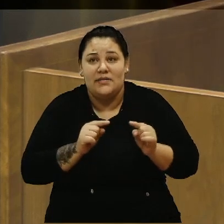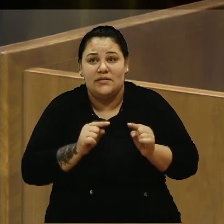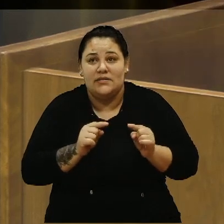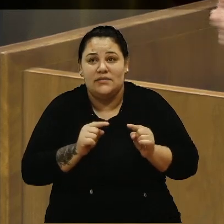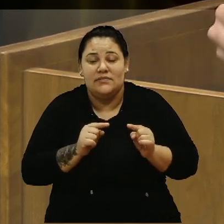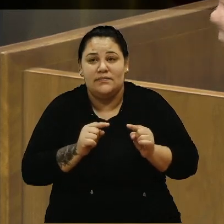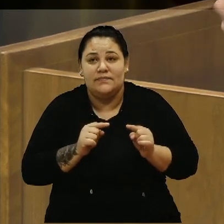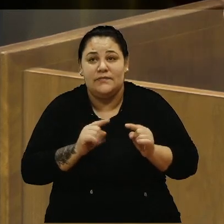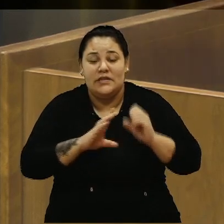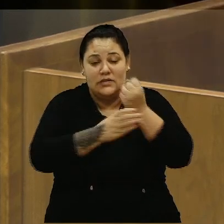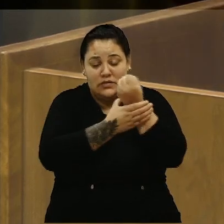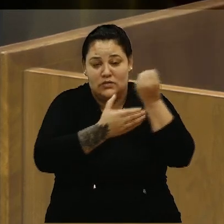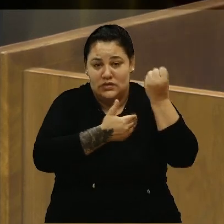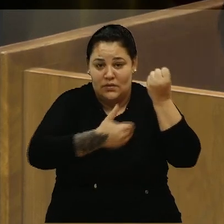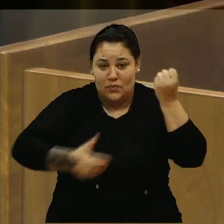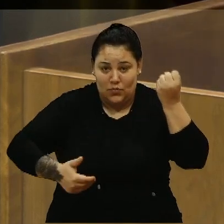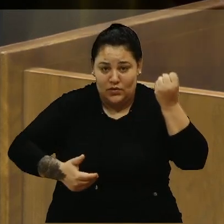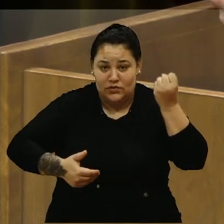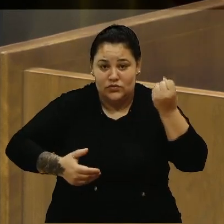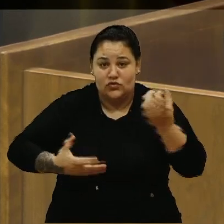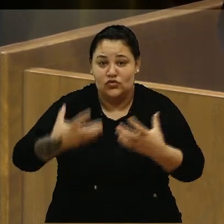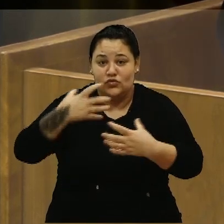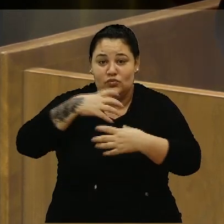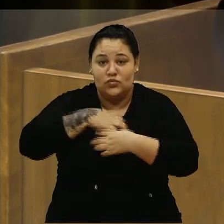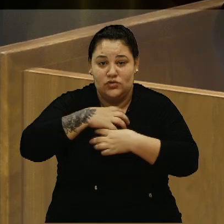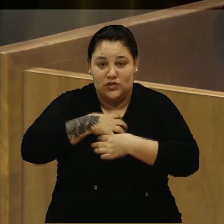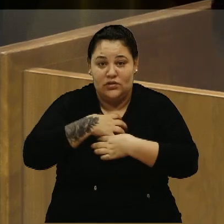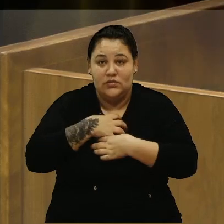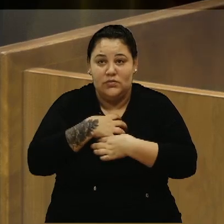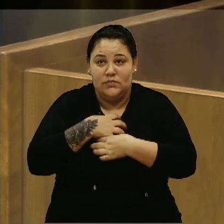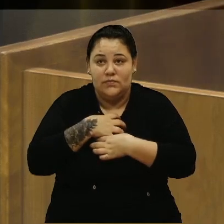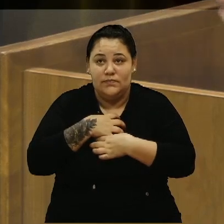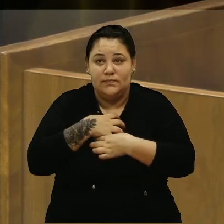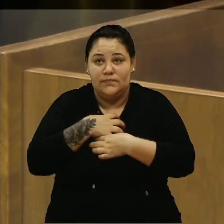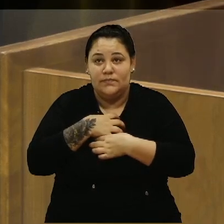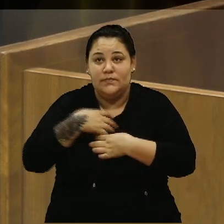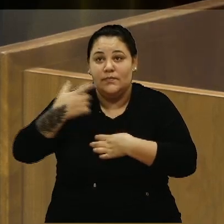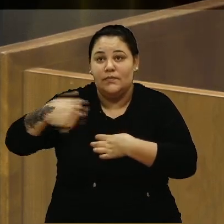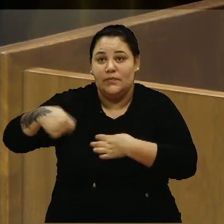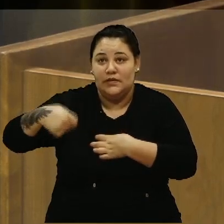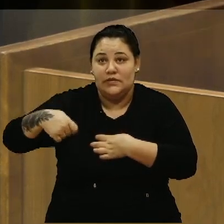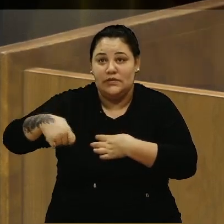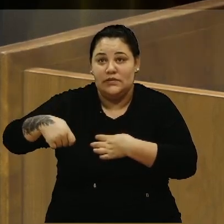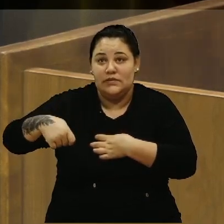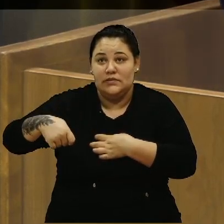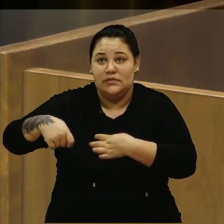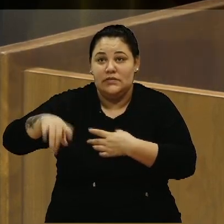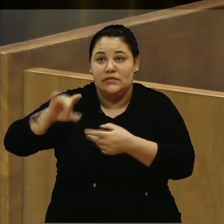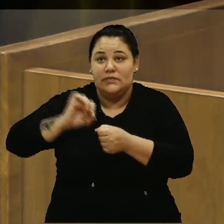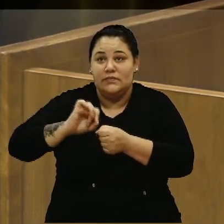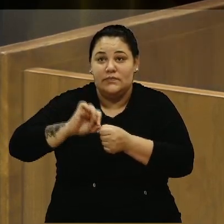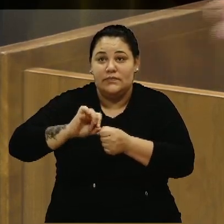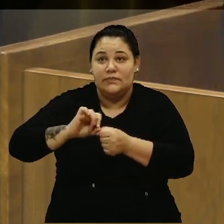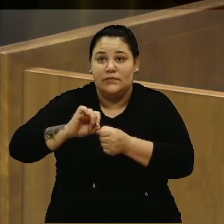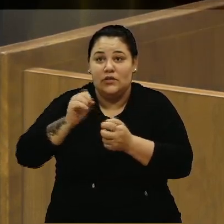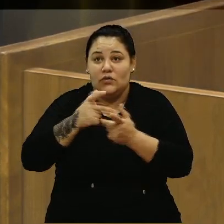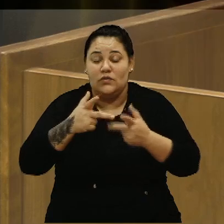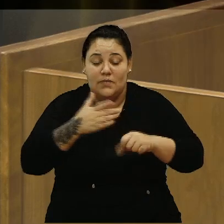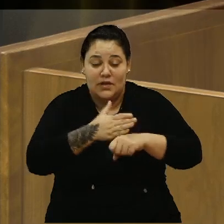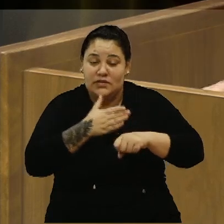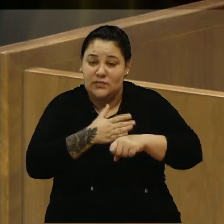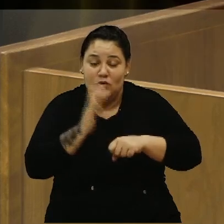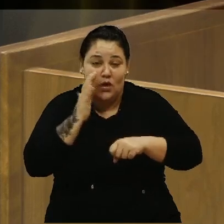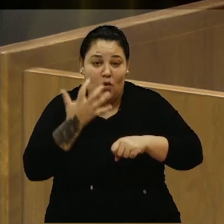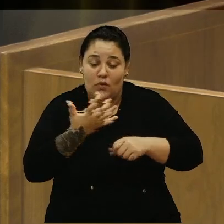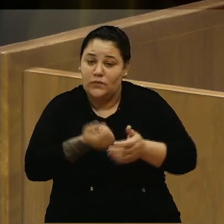a segurança pública, de forma mais punitiva, na minha concepção, deve entrar como consequência, na consequência do fato. E antes